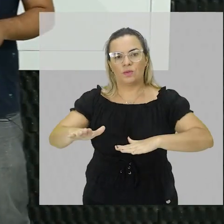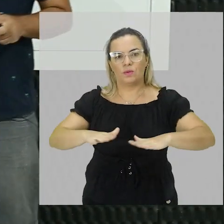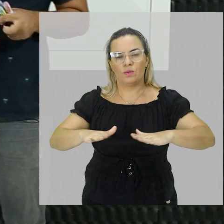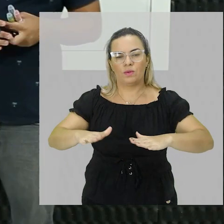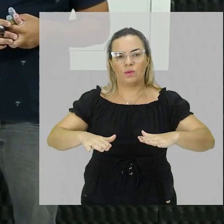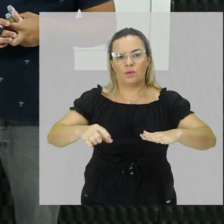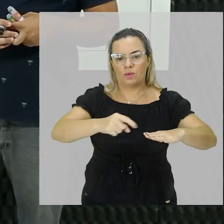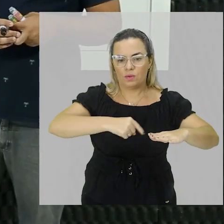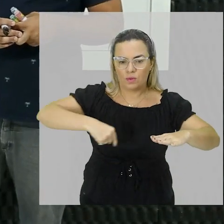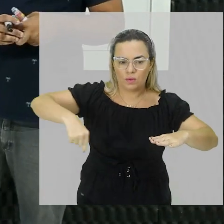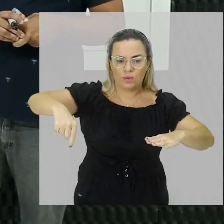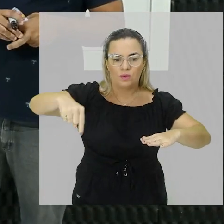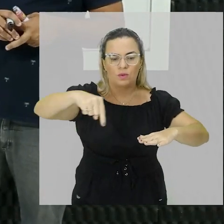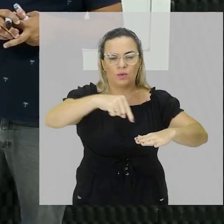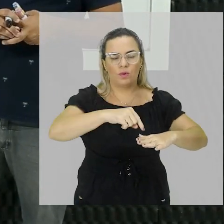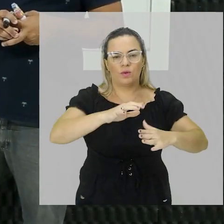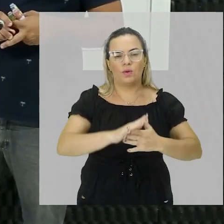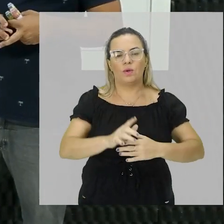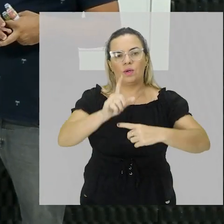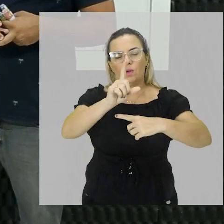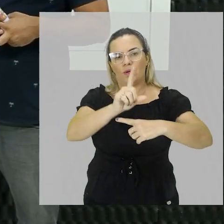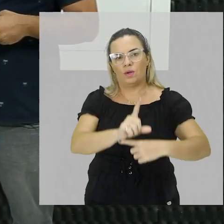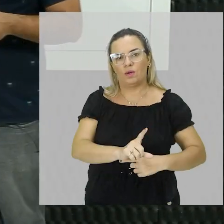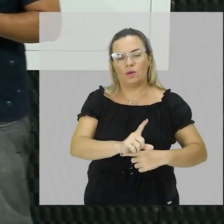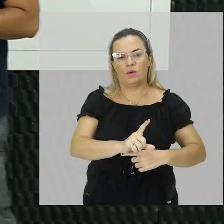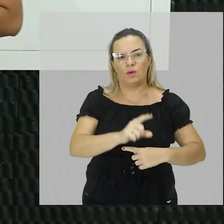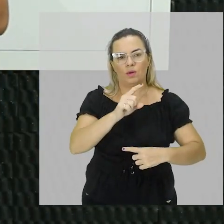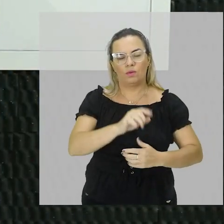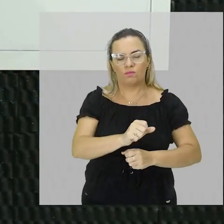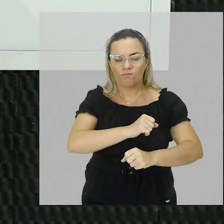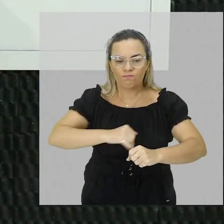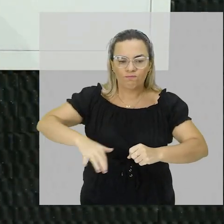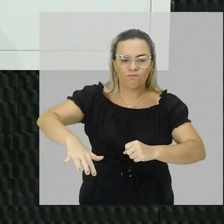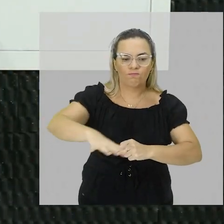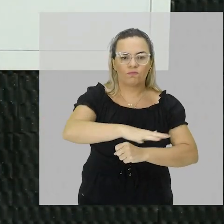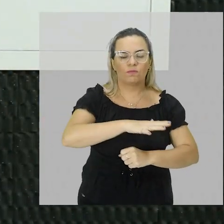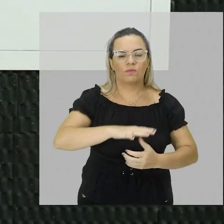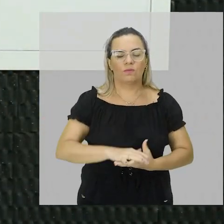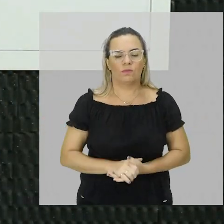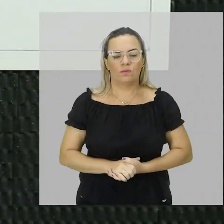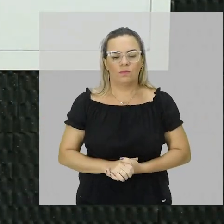e de gravitação universal. Tá ok? Bom,